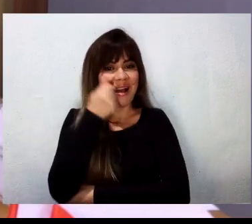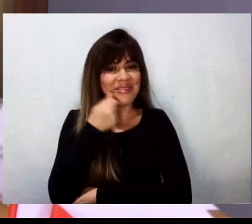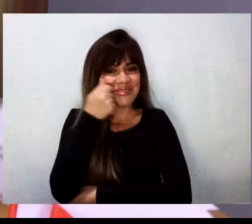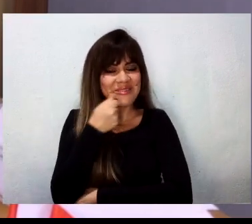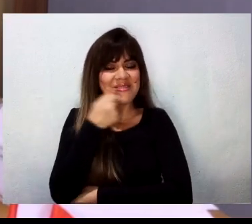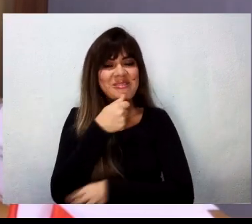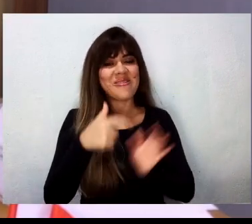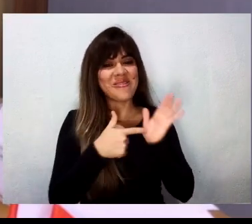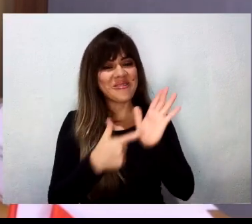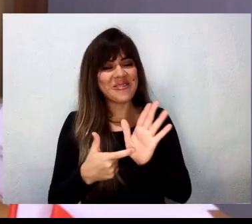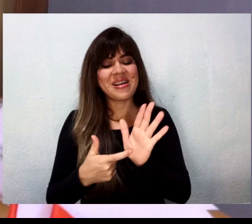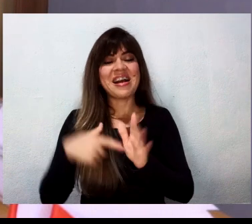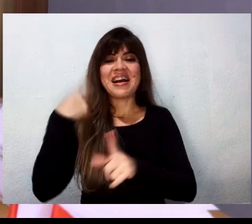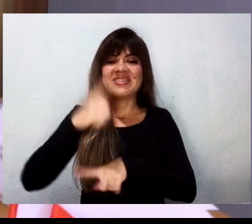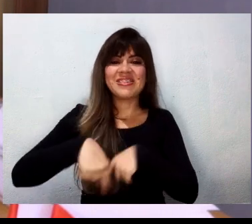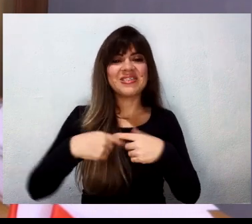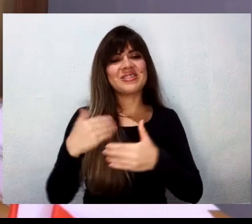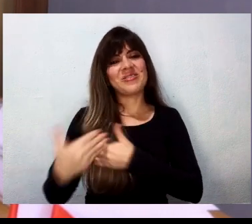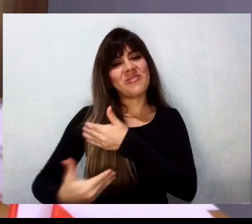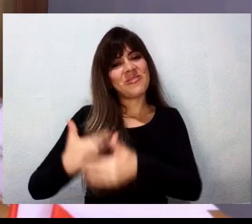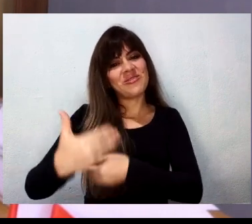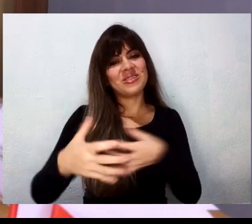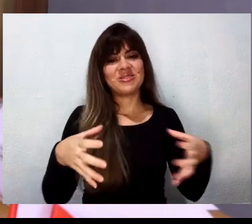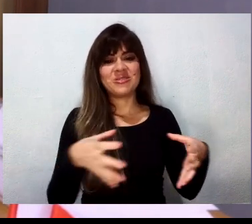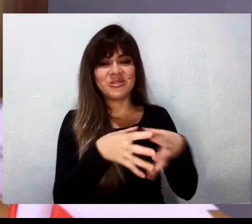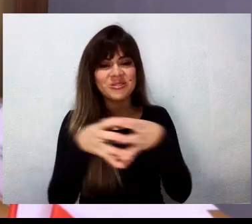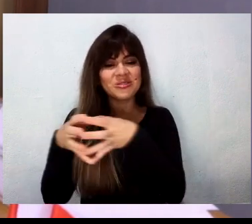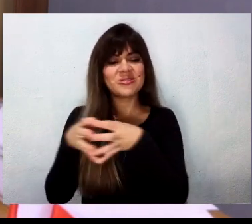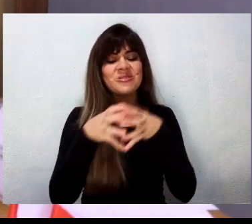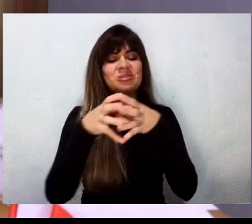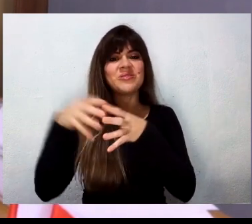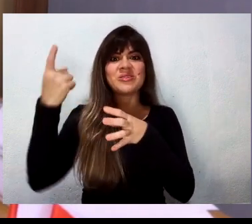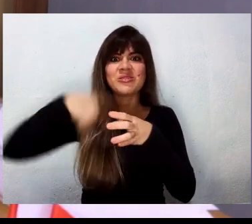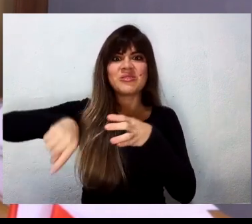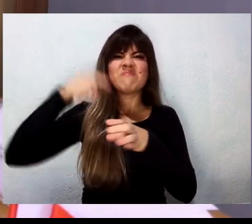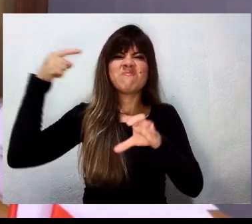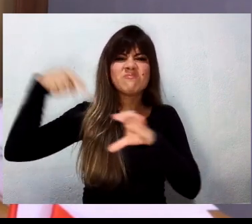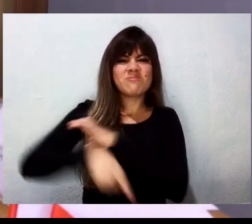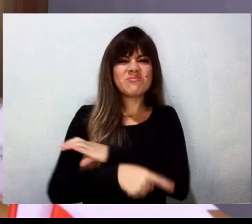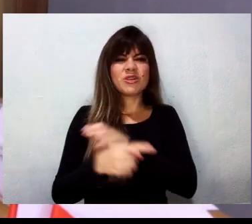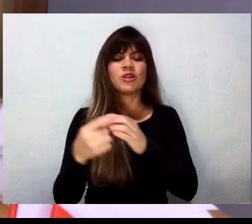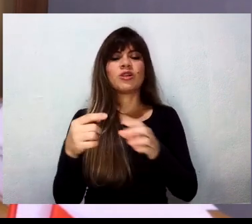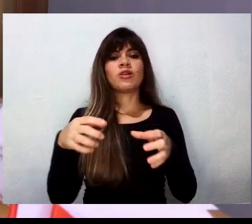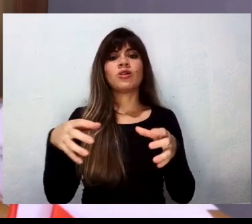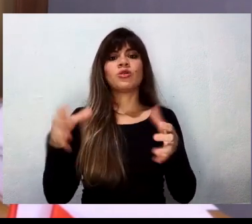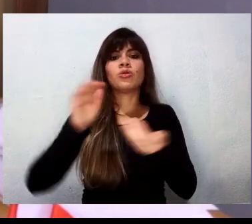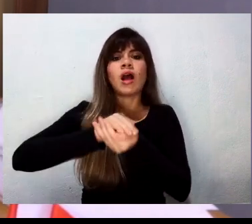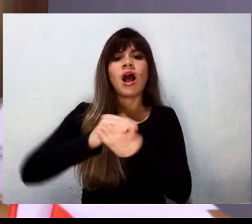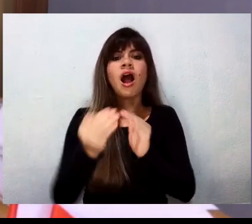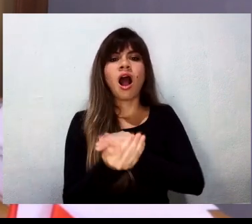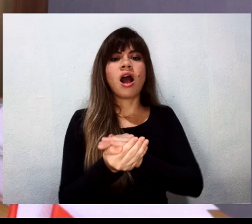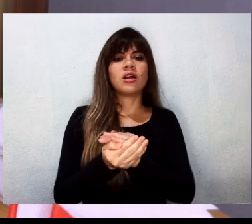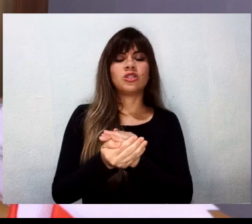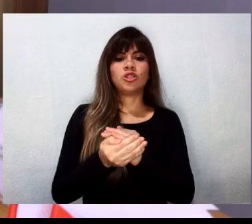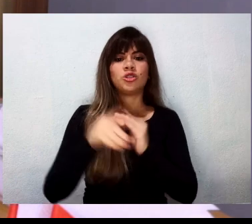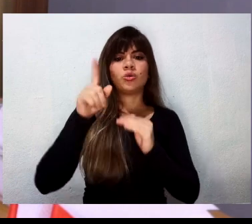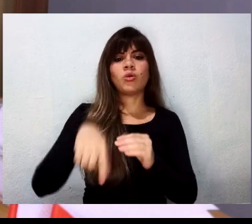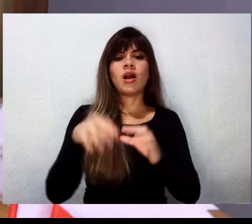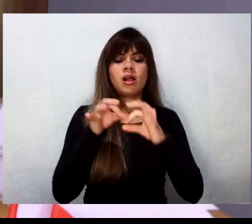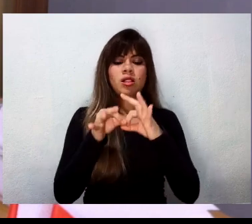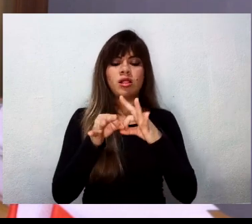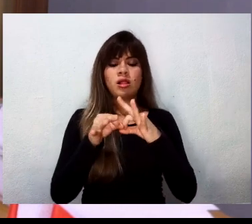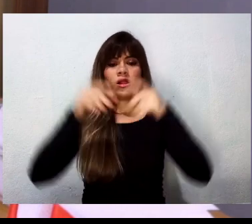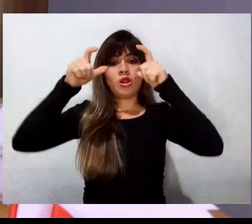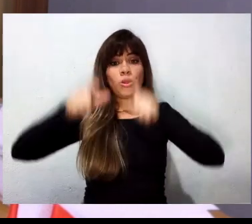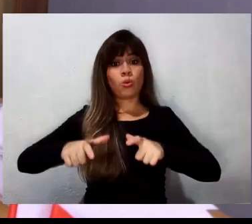ator. E aí a gente começa um processo colaborativo, onde a gente mergulha numa obra chamada Contos